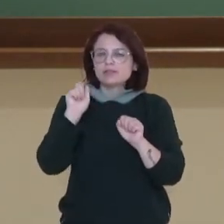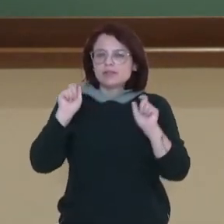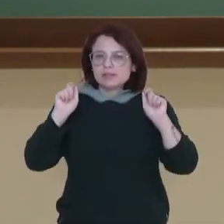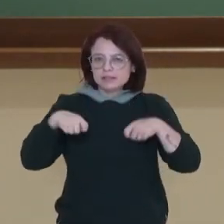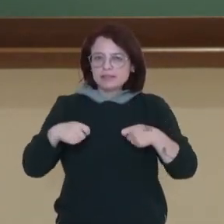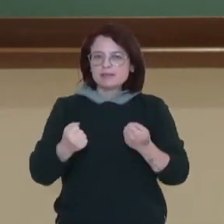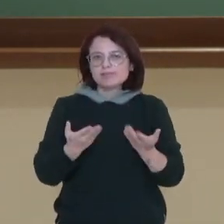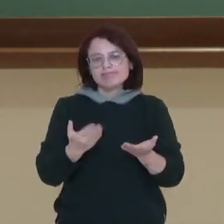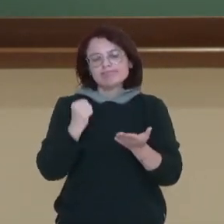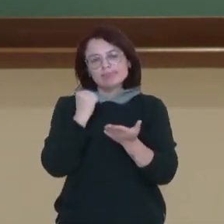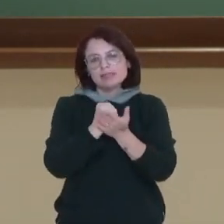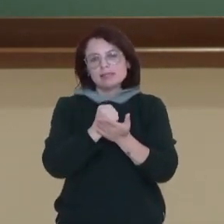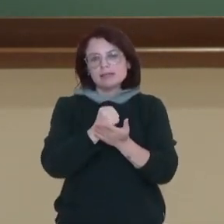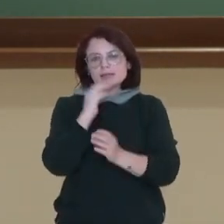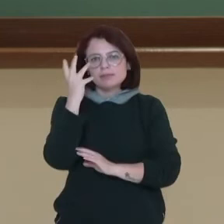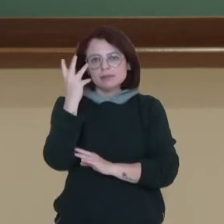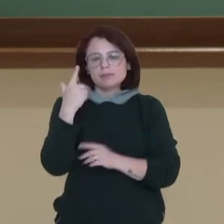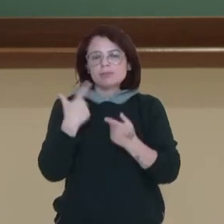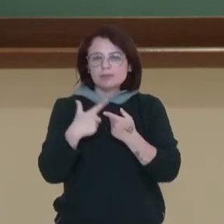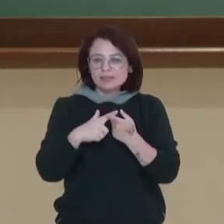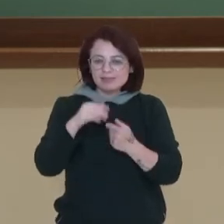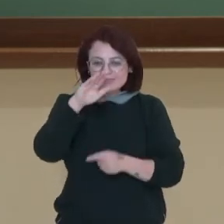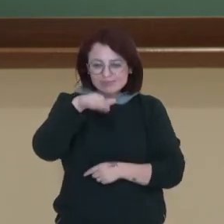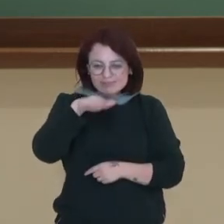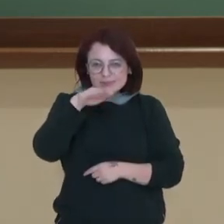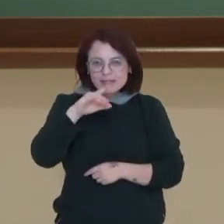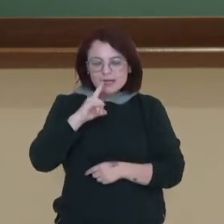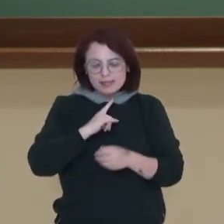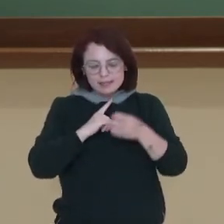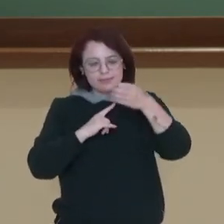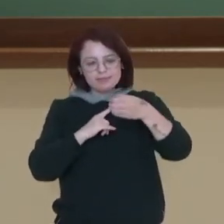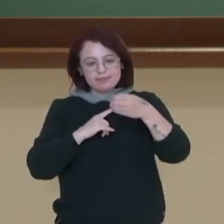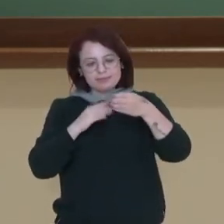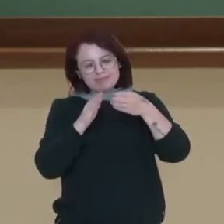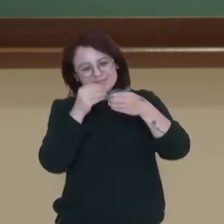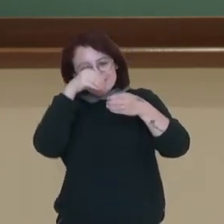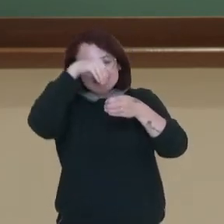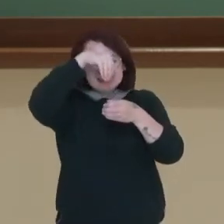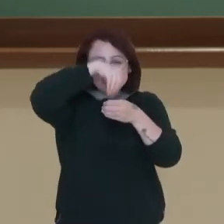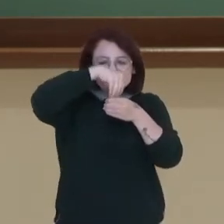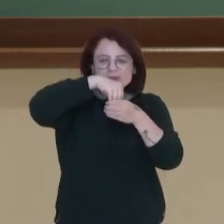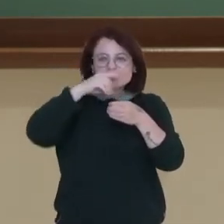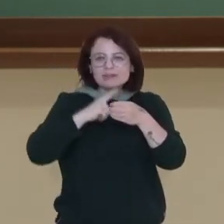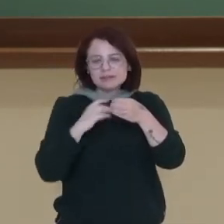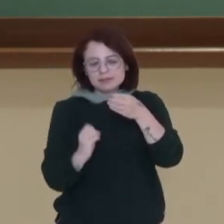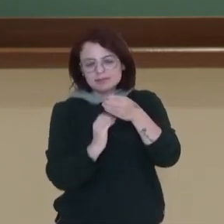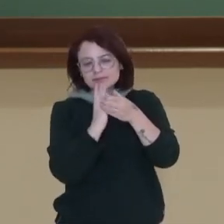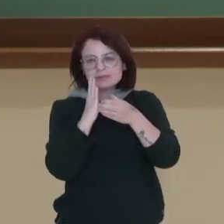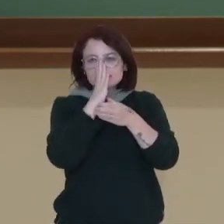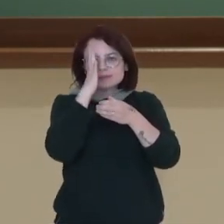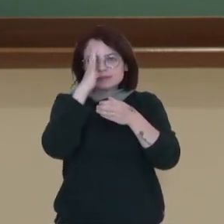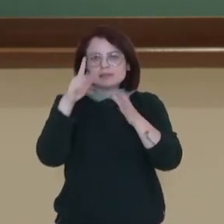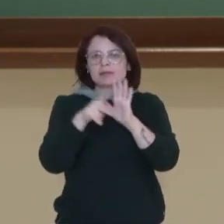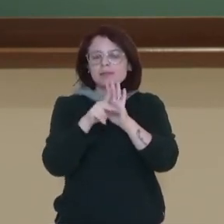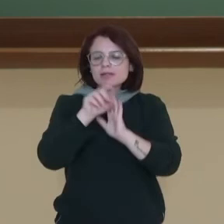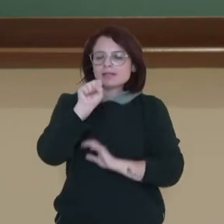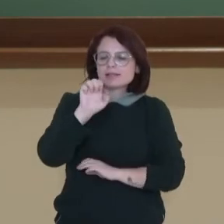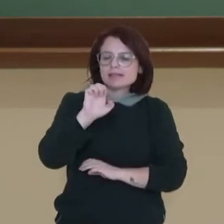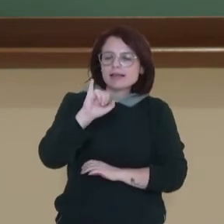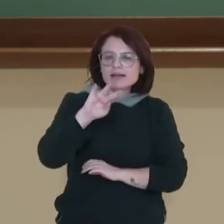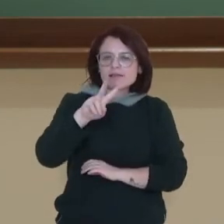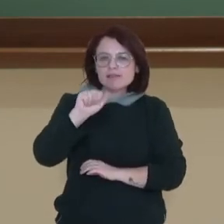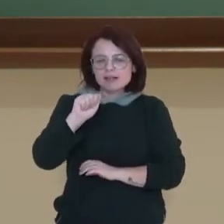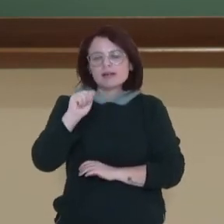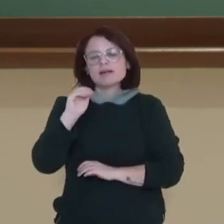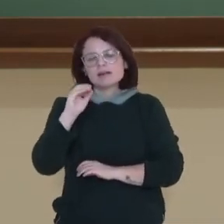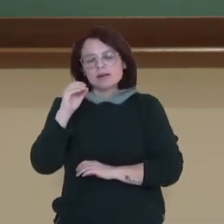para matar a planta. Por quê? Porque ali atrás da casca, né, a gente tem a passagem tanto do xilema, que é a seiva bruta, quanto do